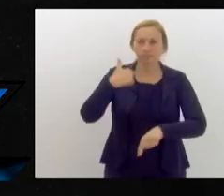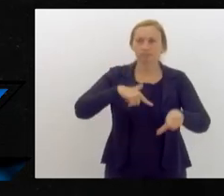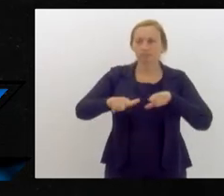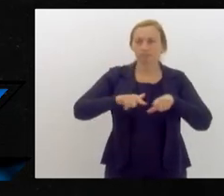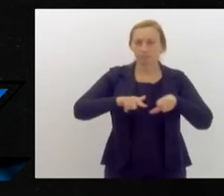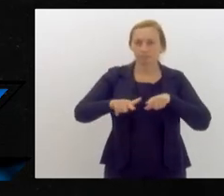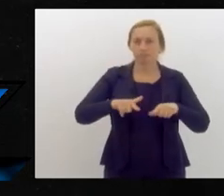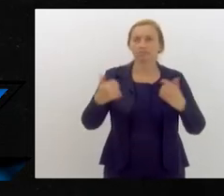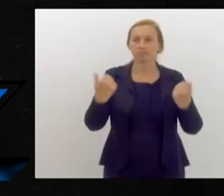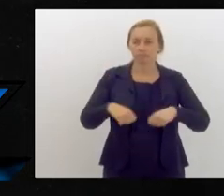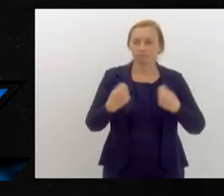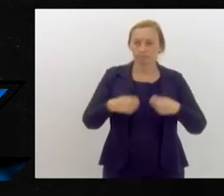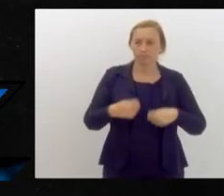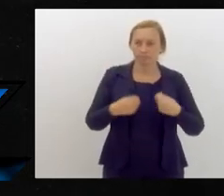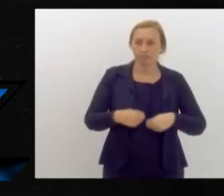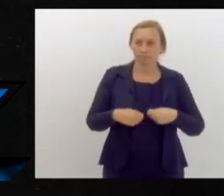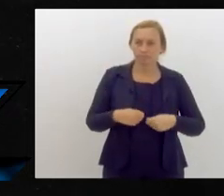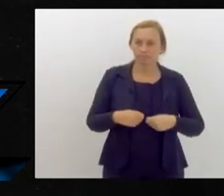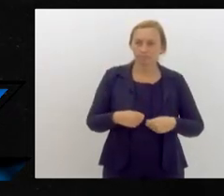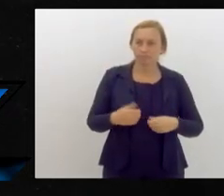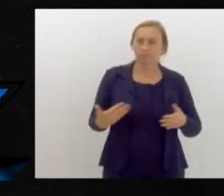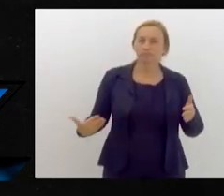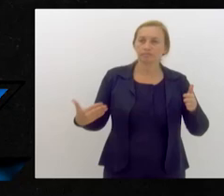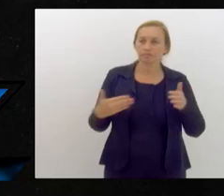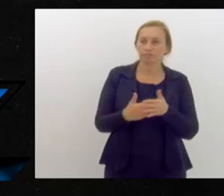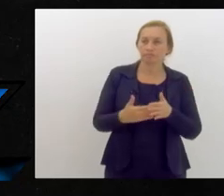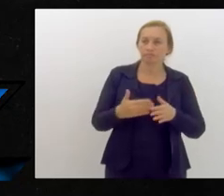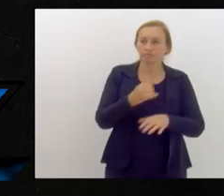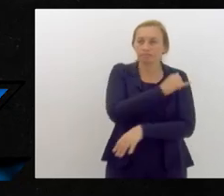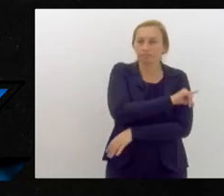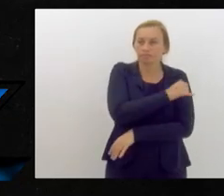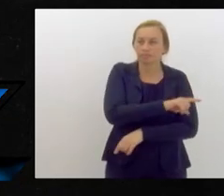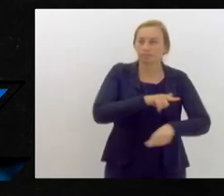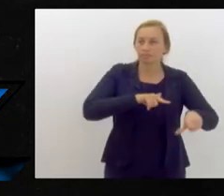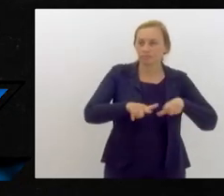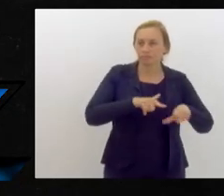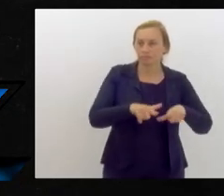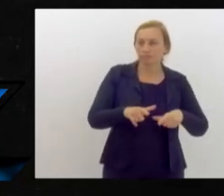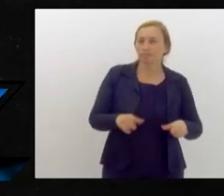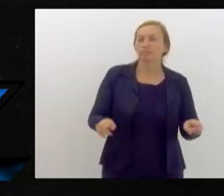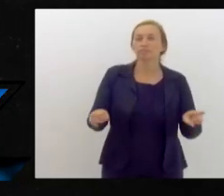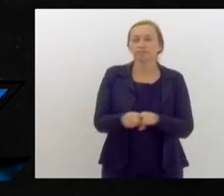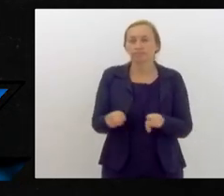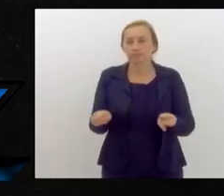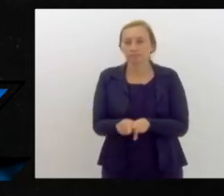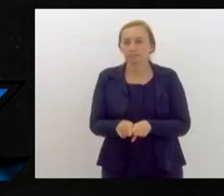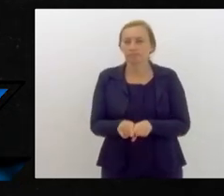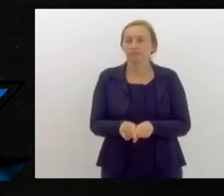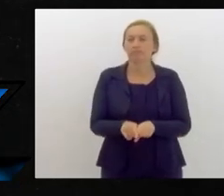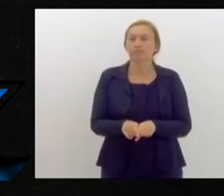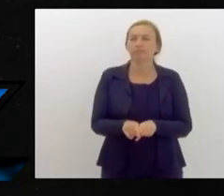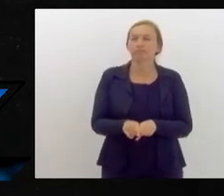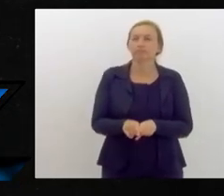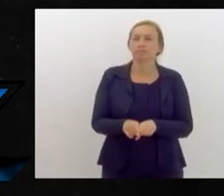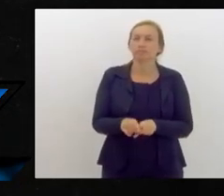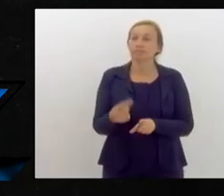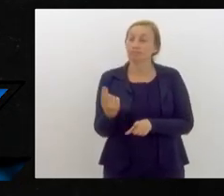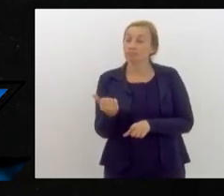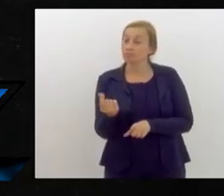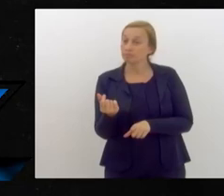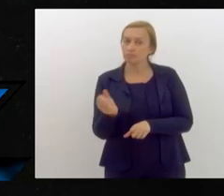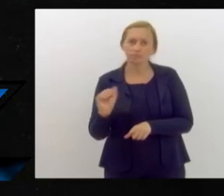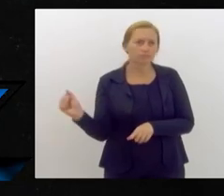que precisam se deslocar naquela cidade até o Rio de Janeiro assim como também não se justifica a tarifa